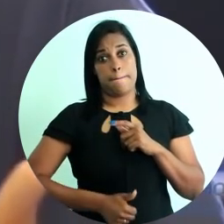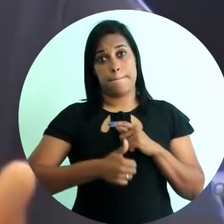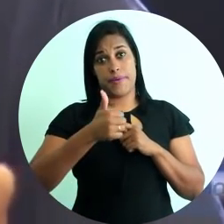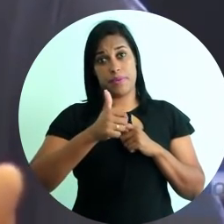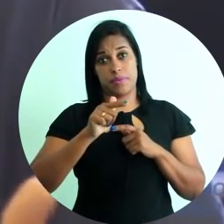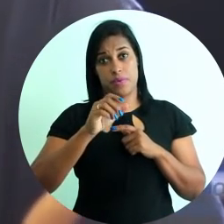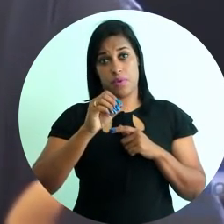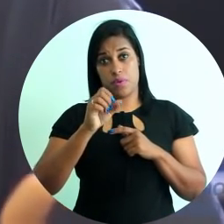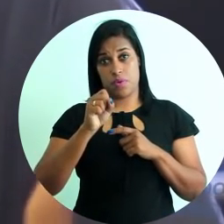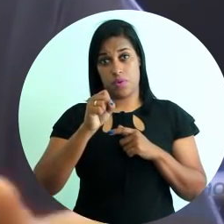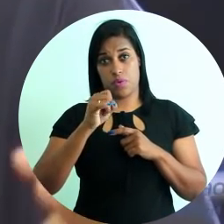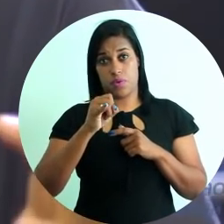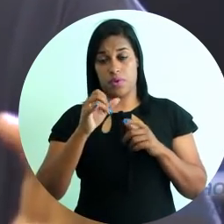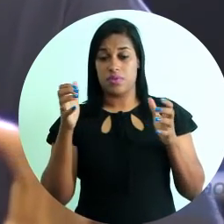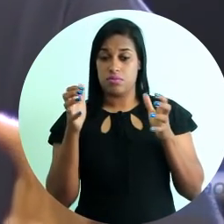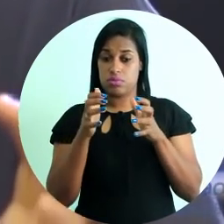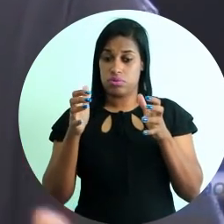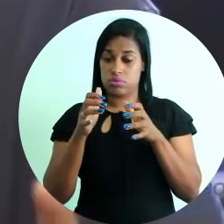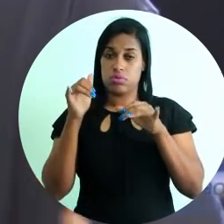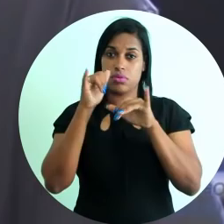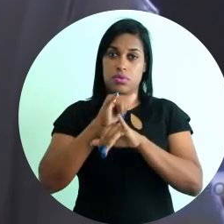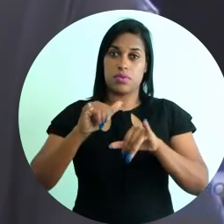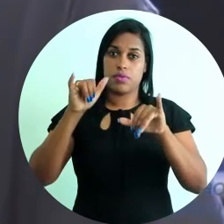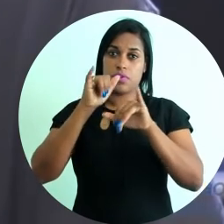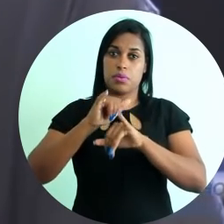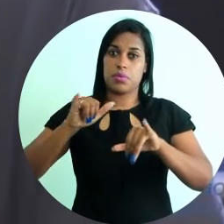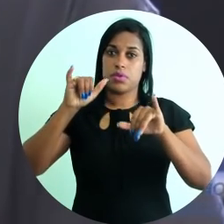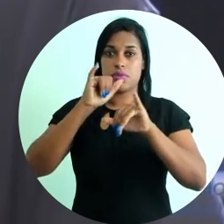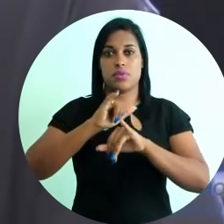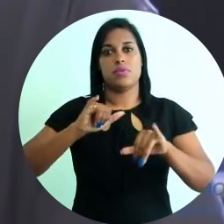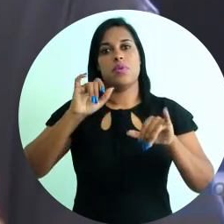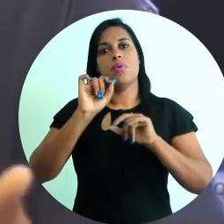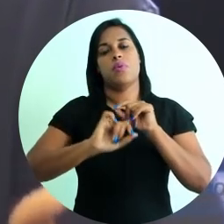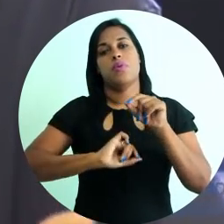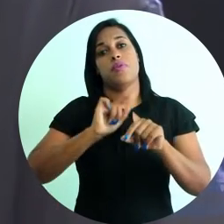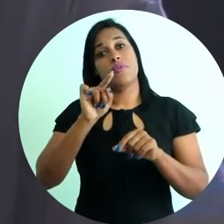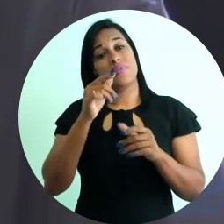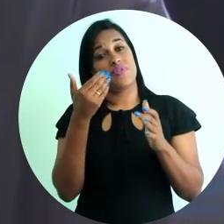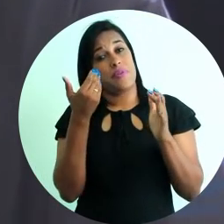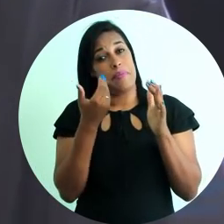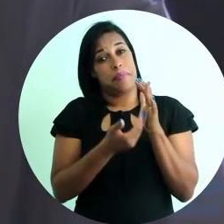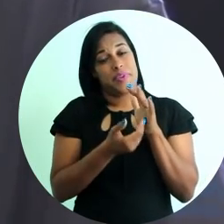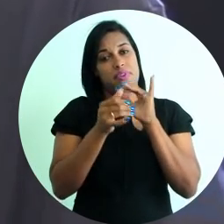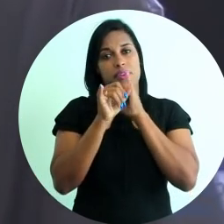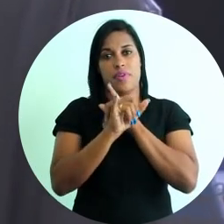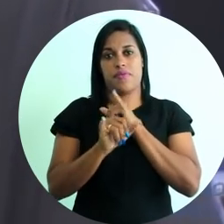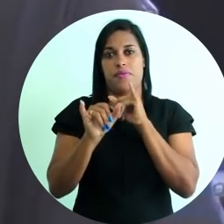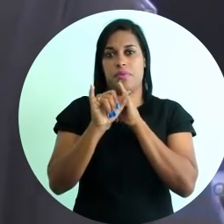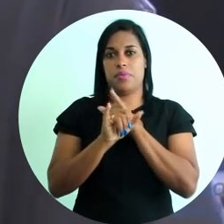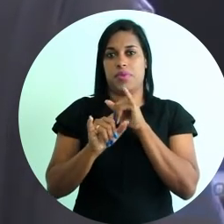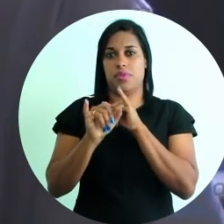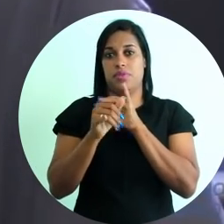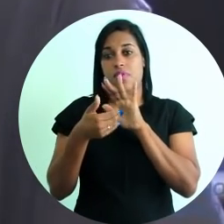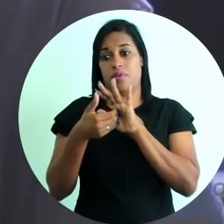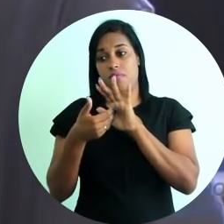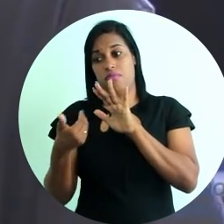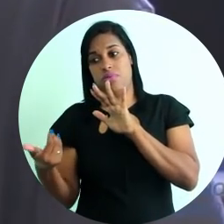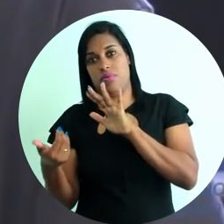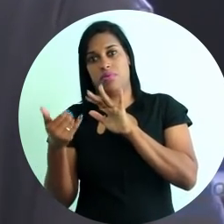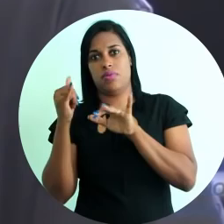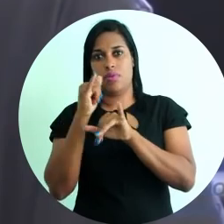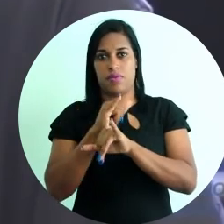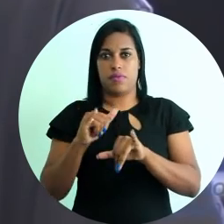lossy é um tipo de compressão de dados com perdas, ou seja, você vai perder informação, você vai excluir